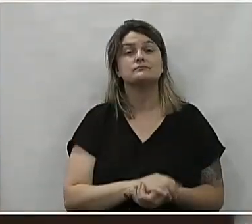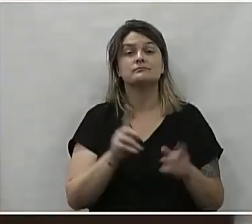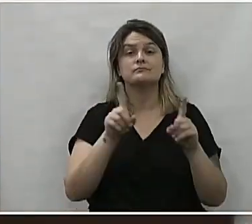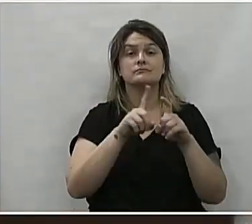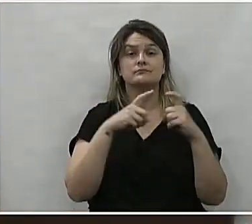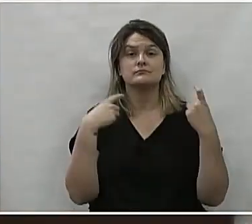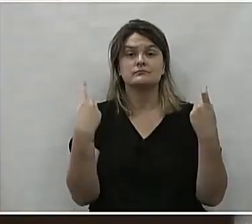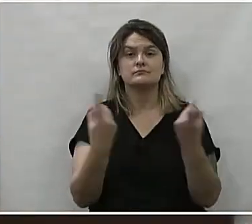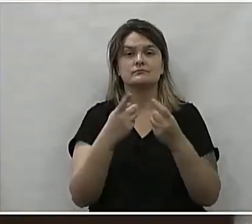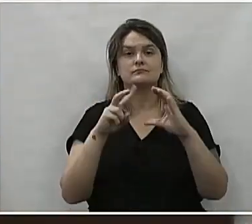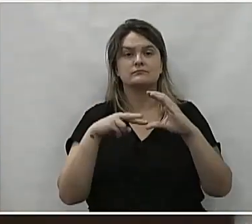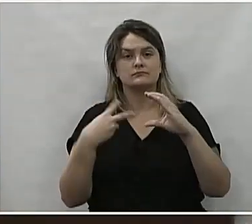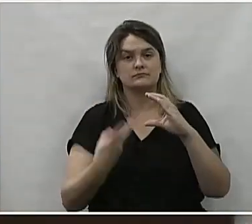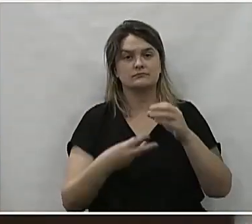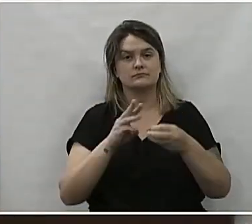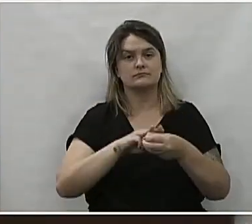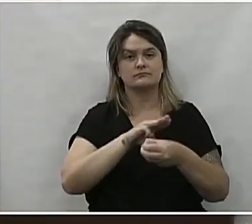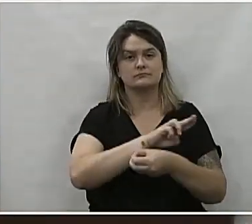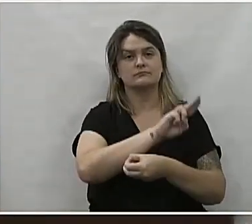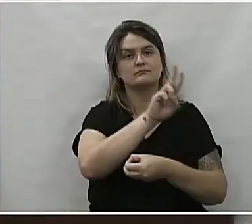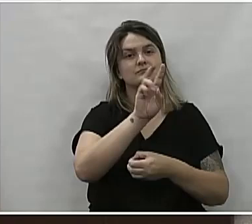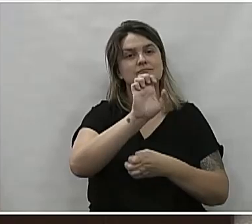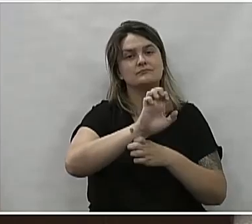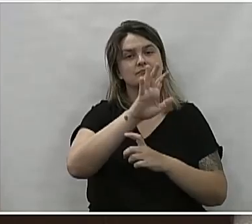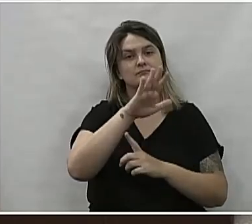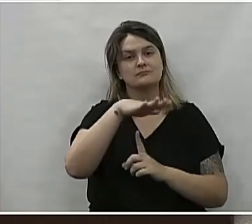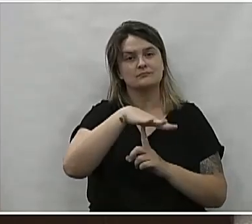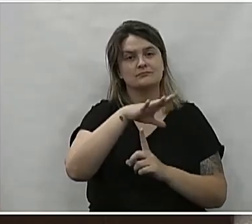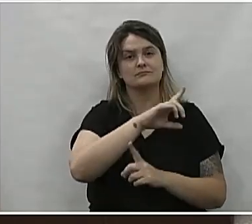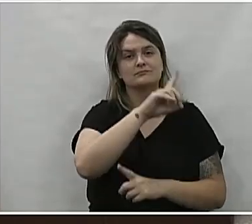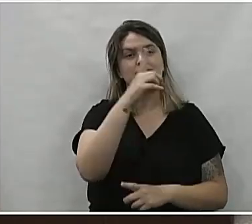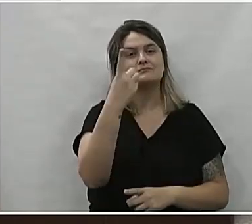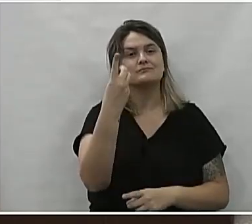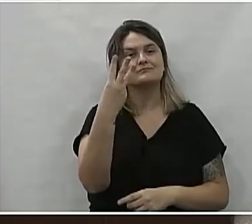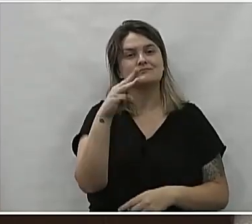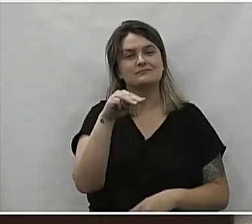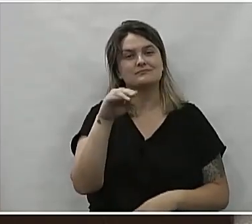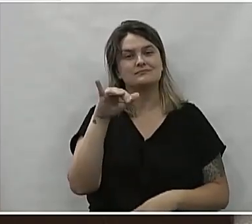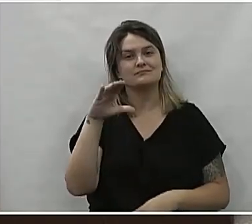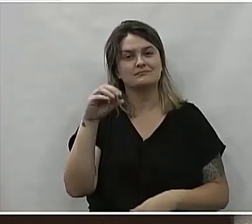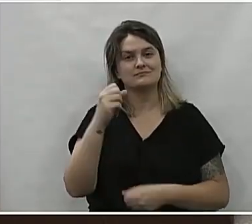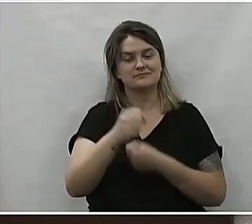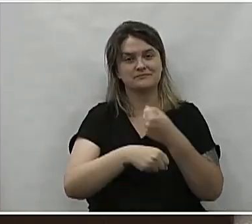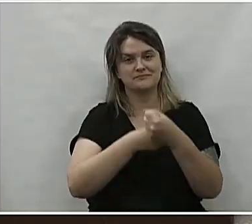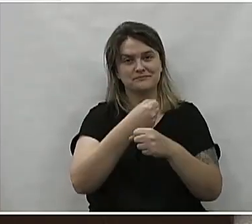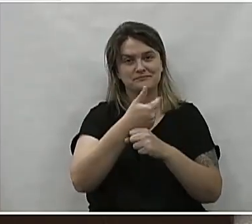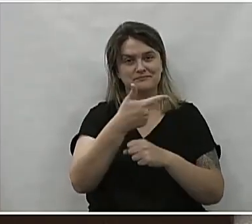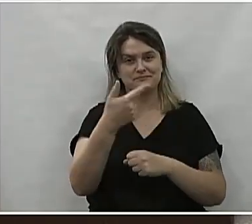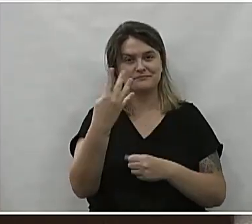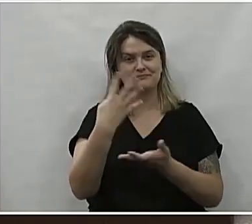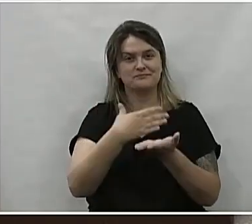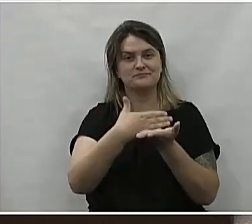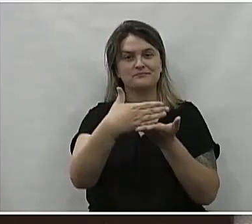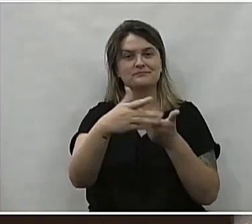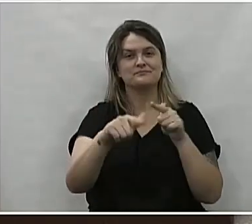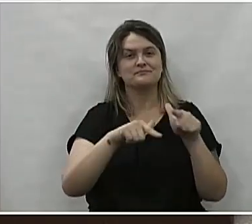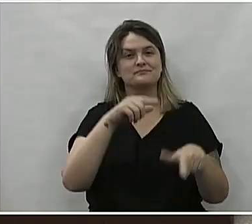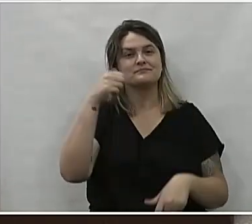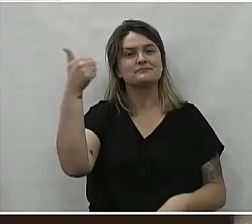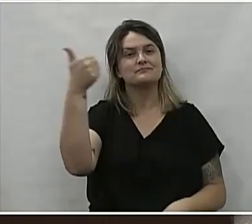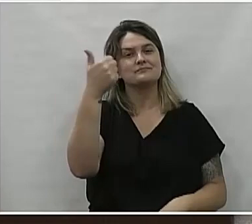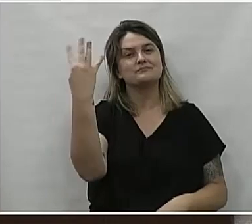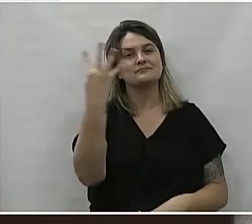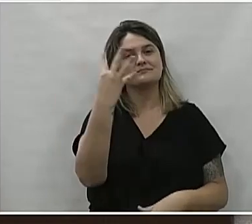Reunião ordinária da Câmara Municipal de União da Vitória, Estado do Paraná, do dia treze de maio de dois mil e vinte e quatro. Declaro abertos os trabalhos da